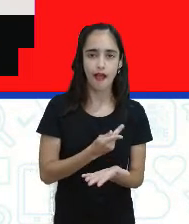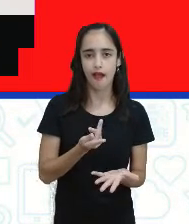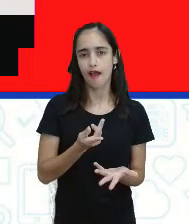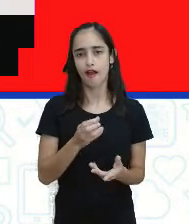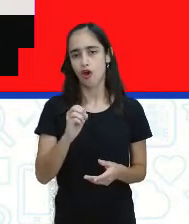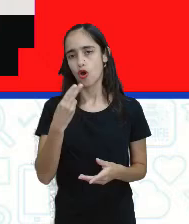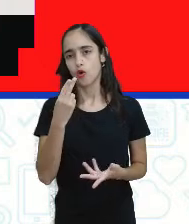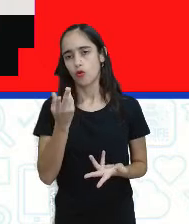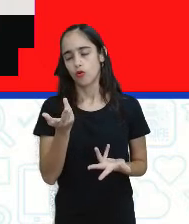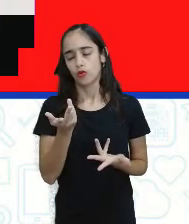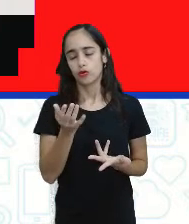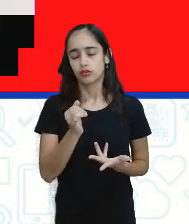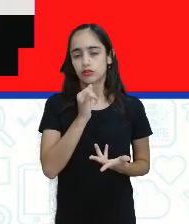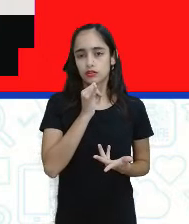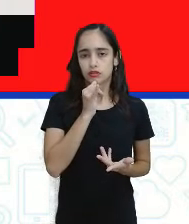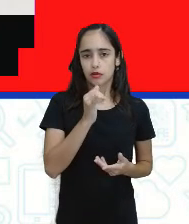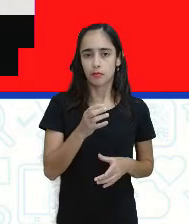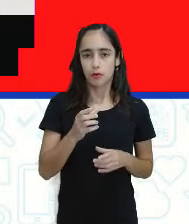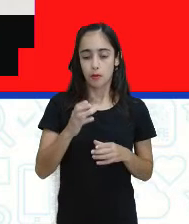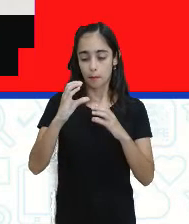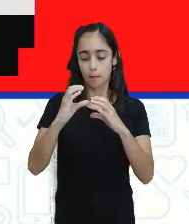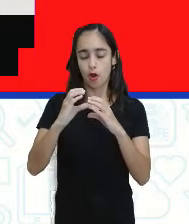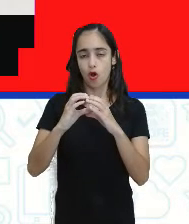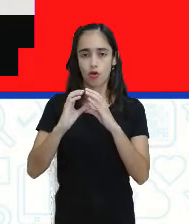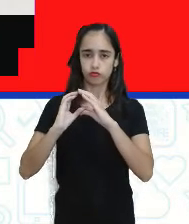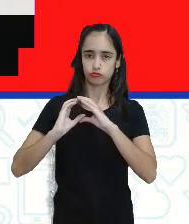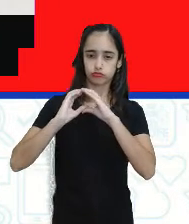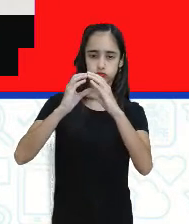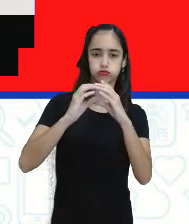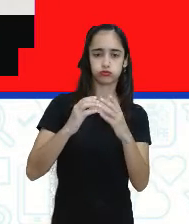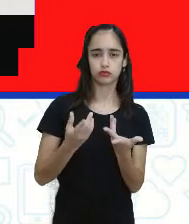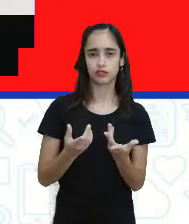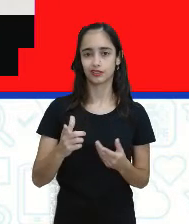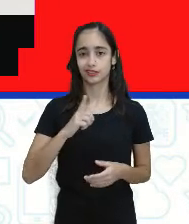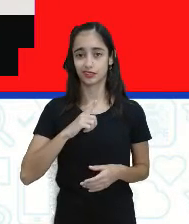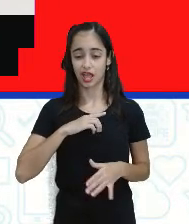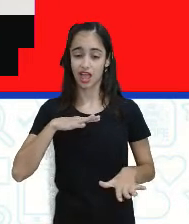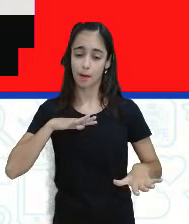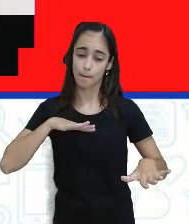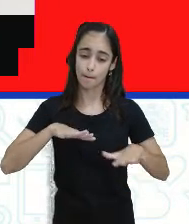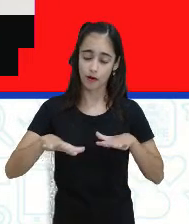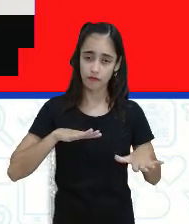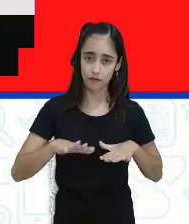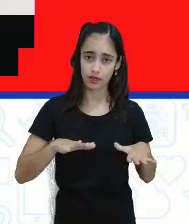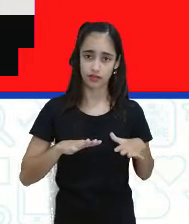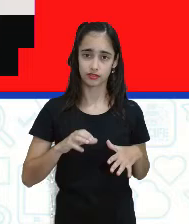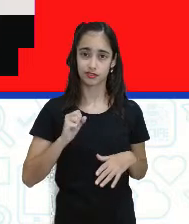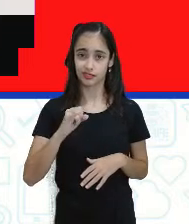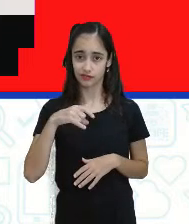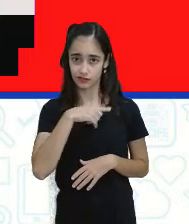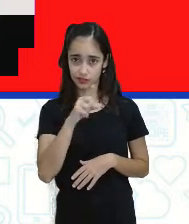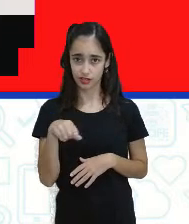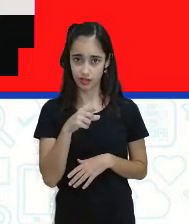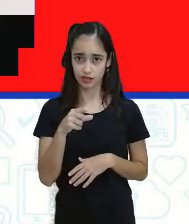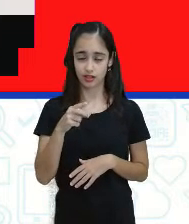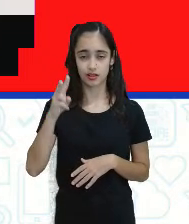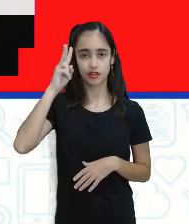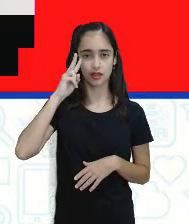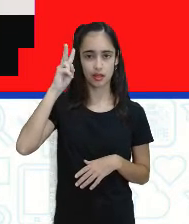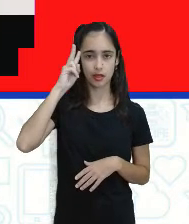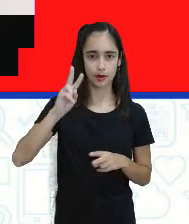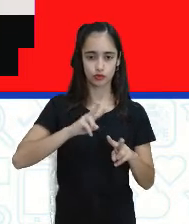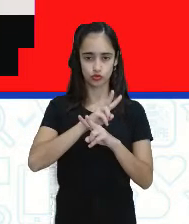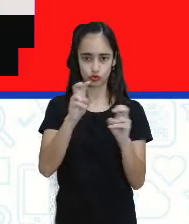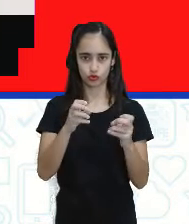ou semelhante, esteja em movimento. E aí, mais uma vez, se você lembrou do vôlei, acho que você já deve